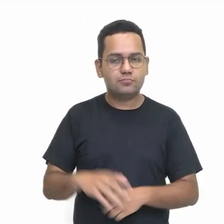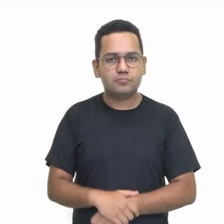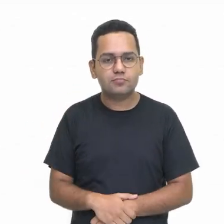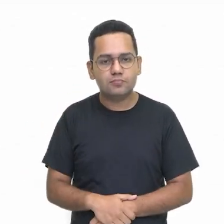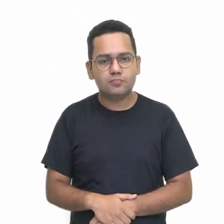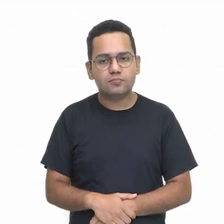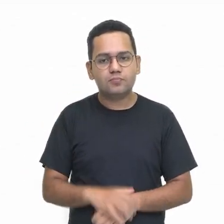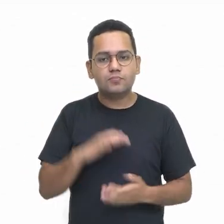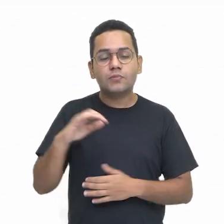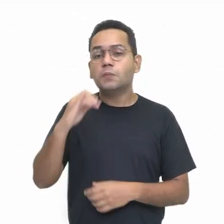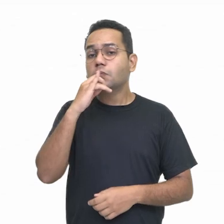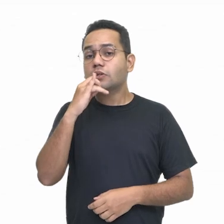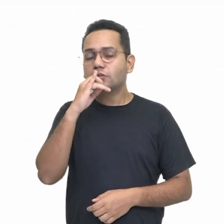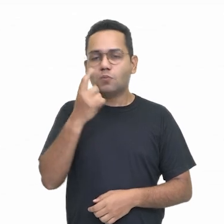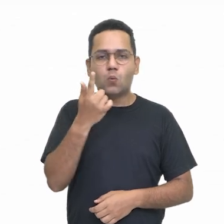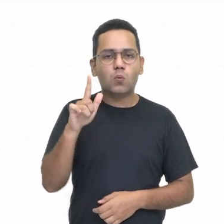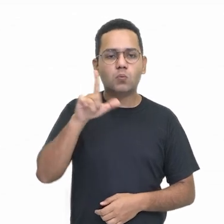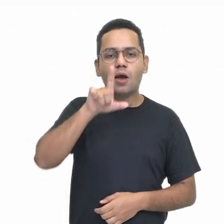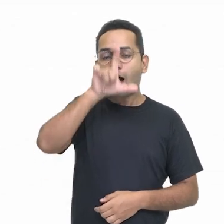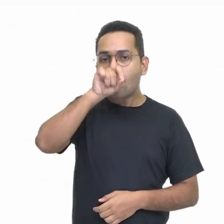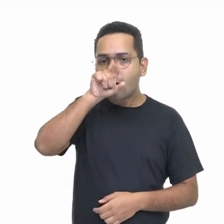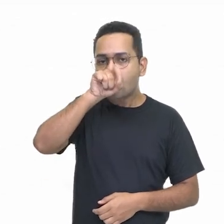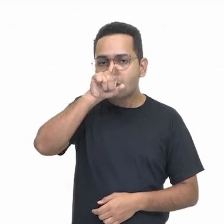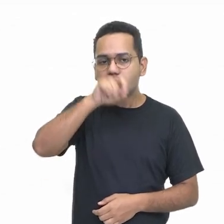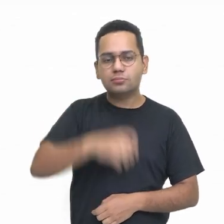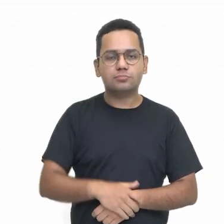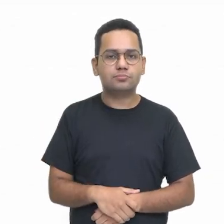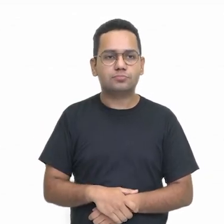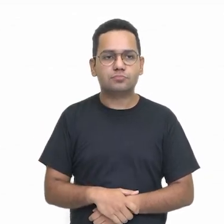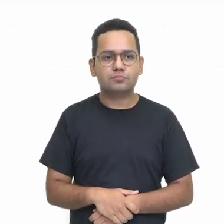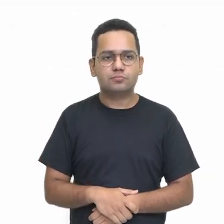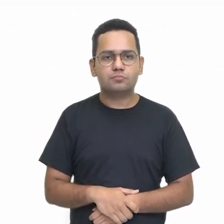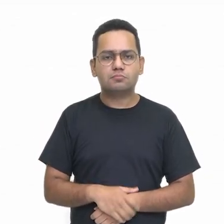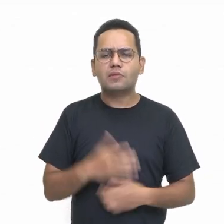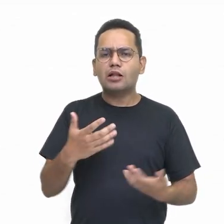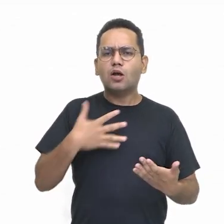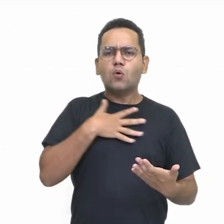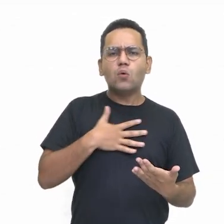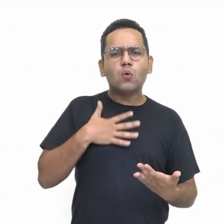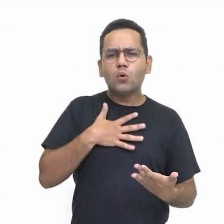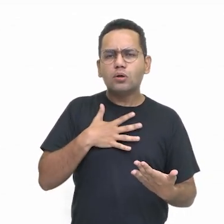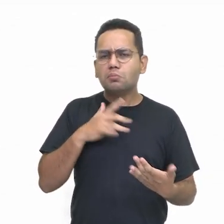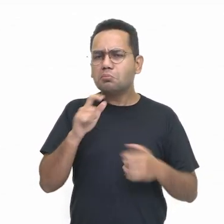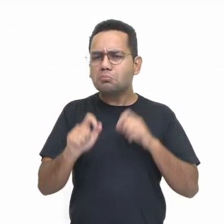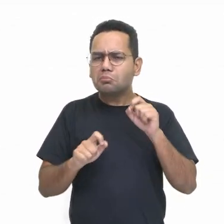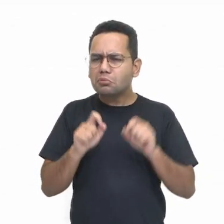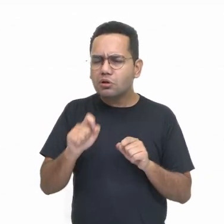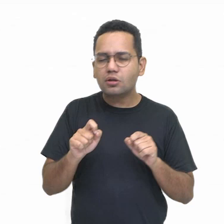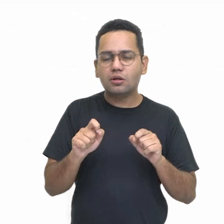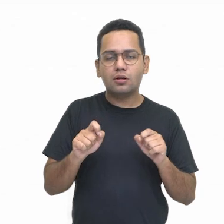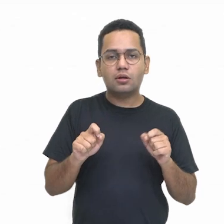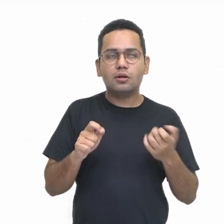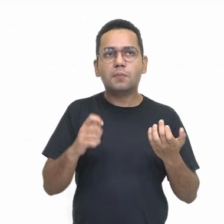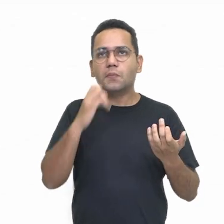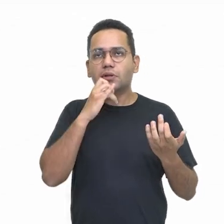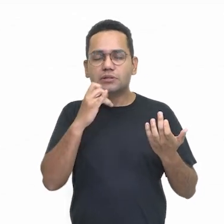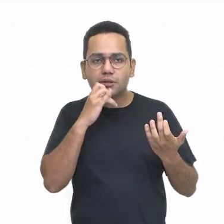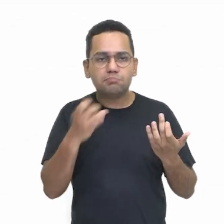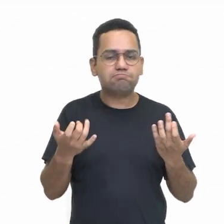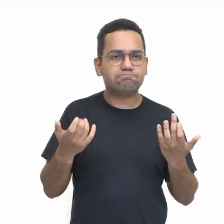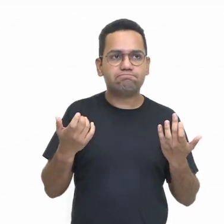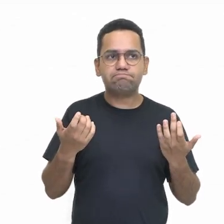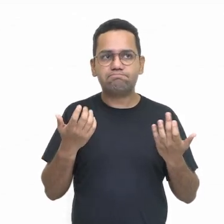um marara um outro exemplo o marara ela sobrevive ela mora né uma espécie que mora lá